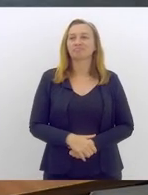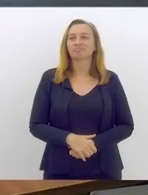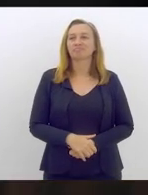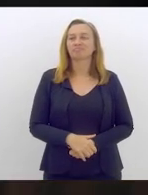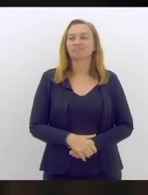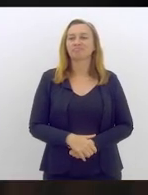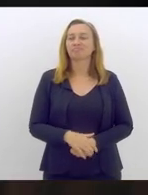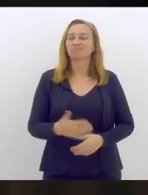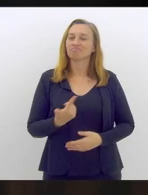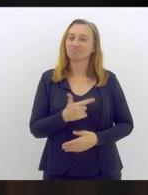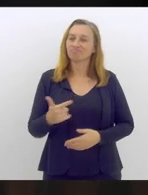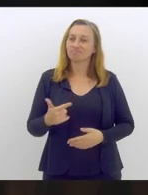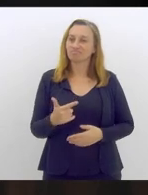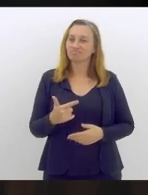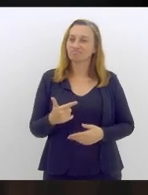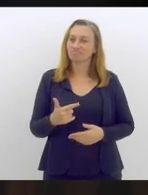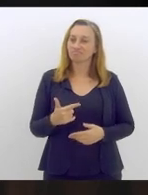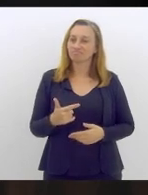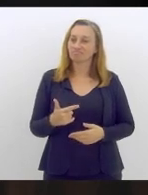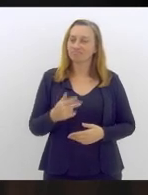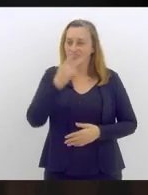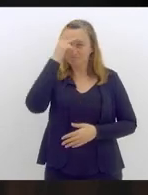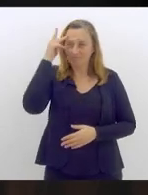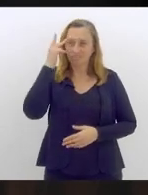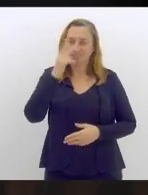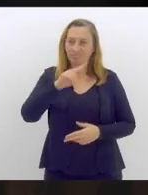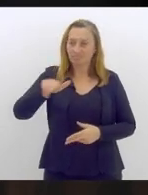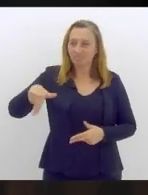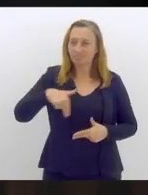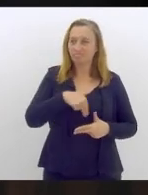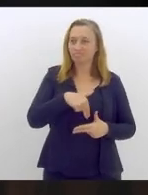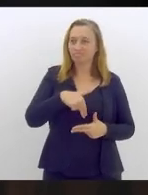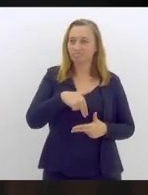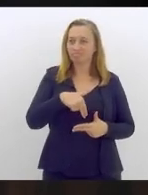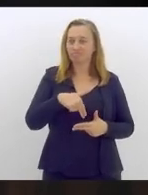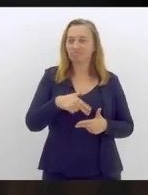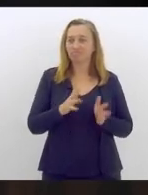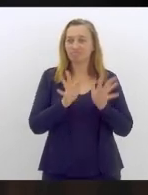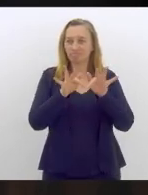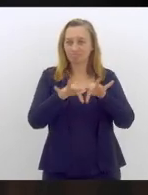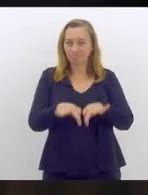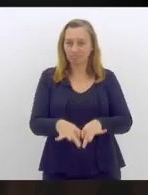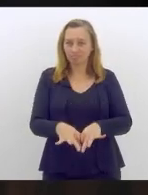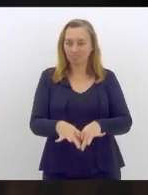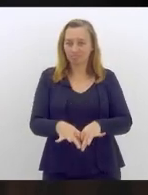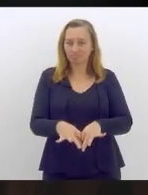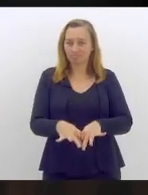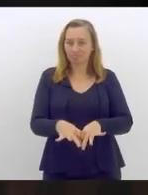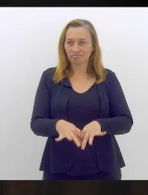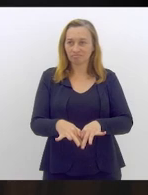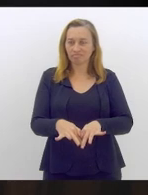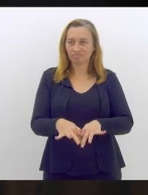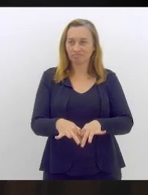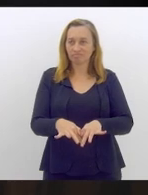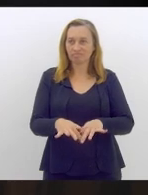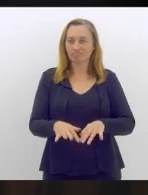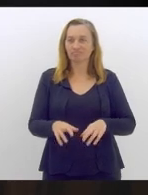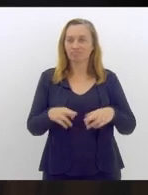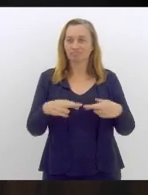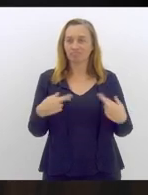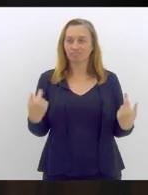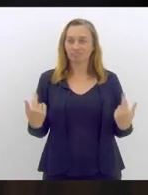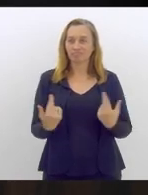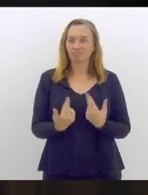em não havendo mais oradores inscritos está suspensa Seção